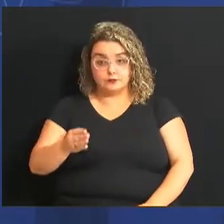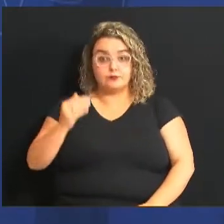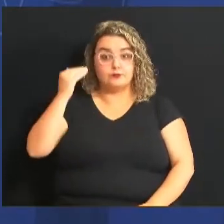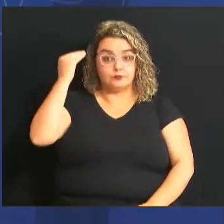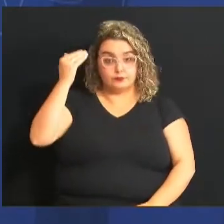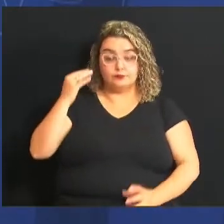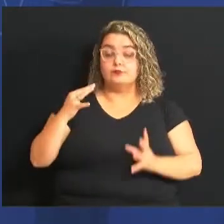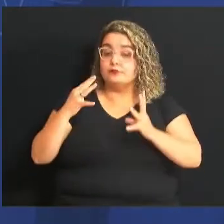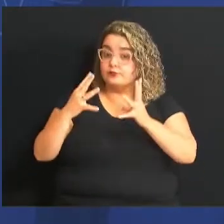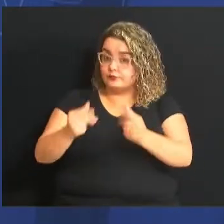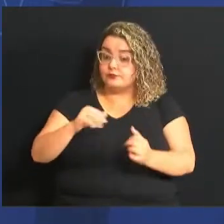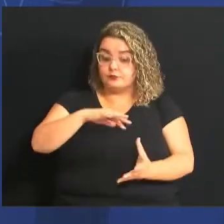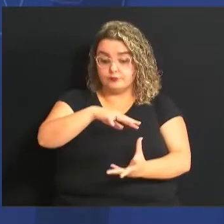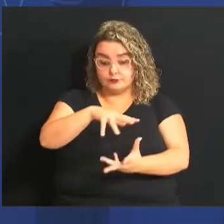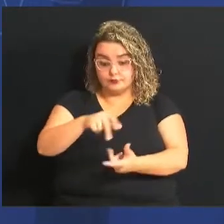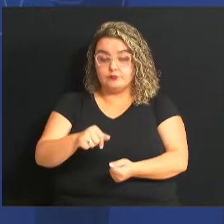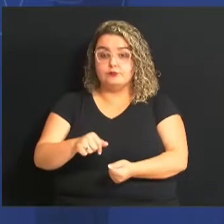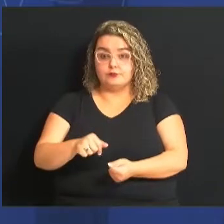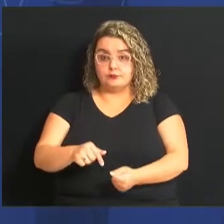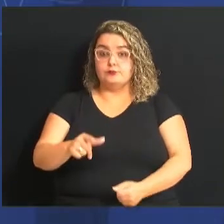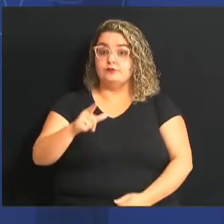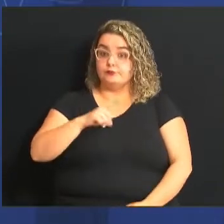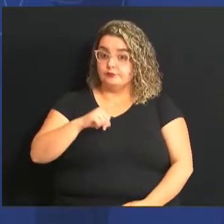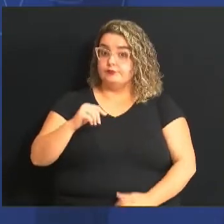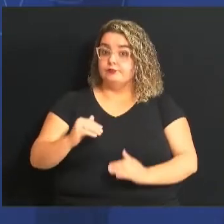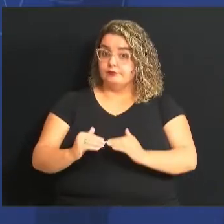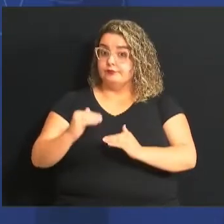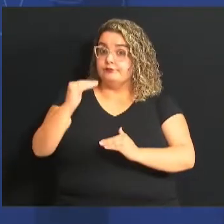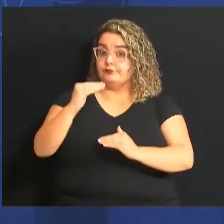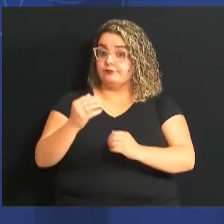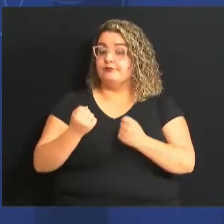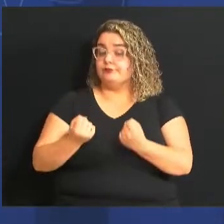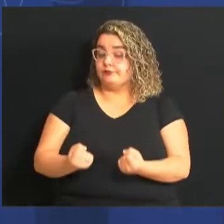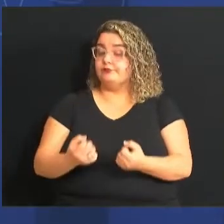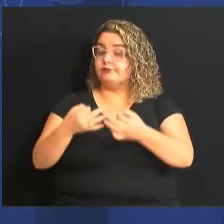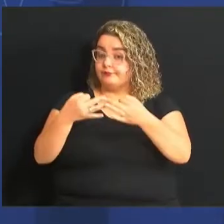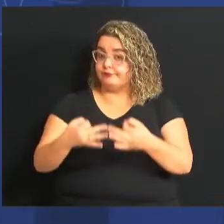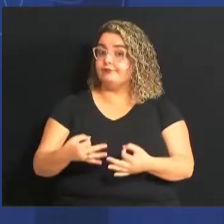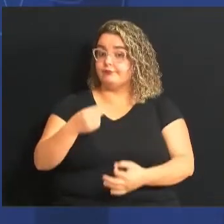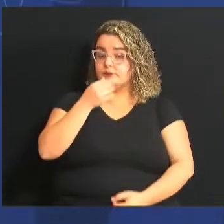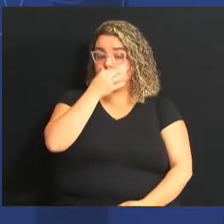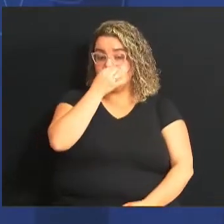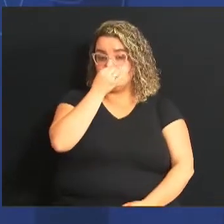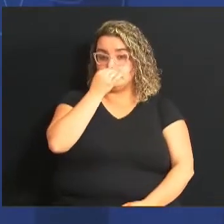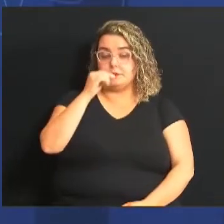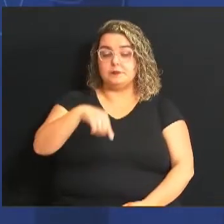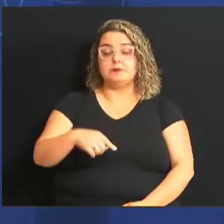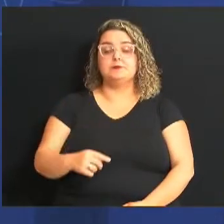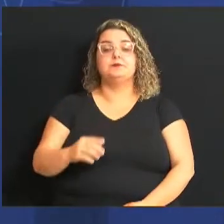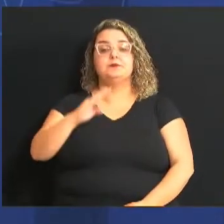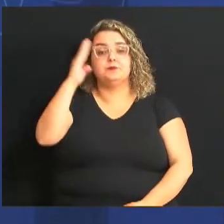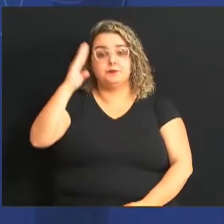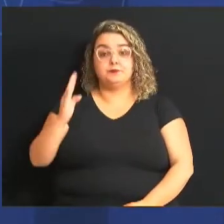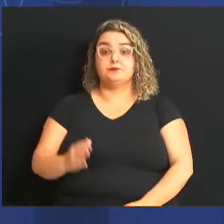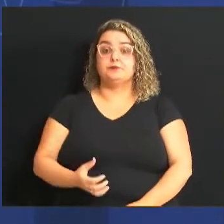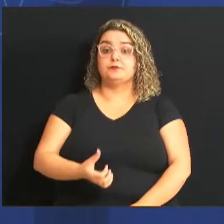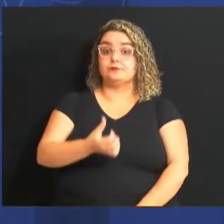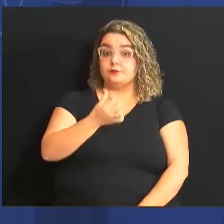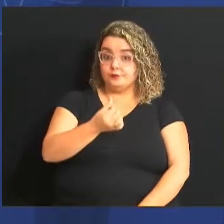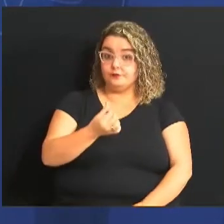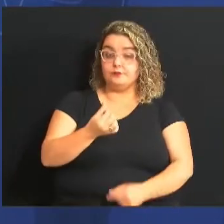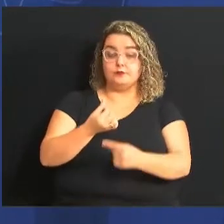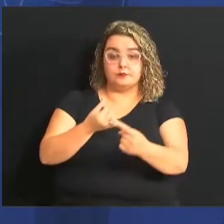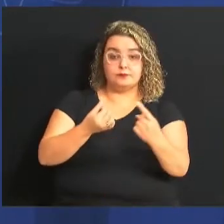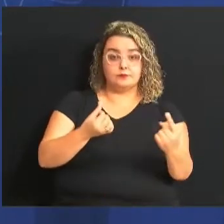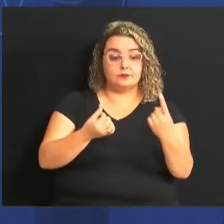redor do mundo todo estejam acima do peso, hein? E aqui no Brasil, quase 6 em cada 10